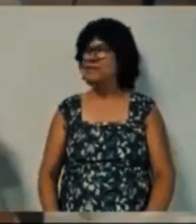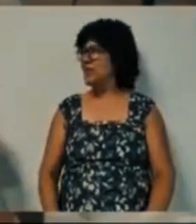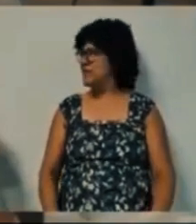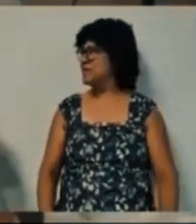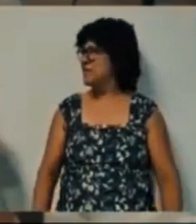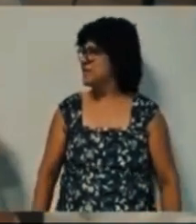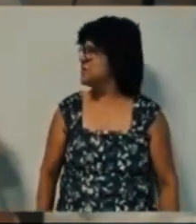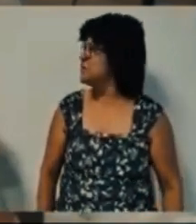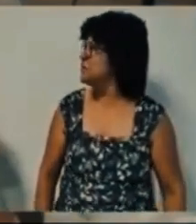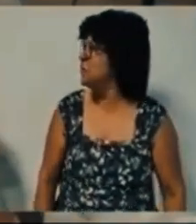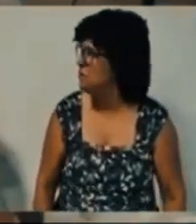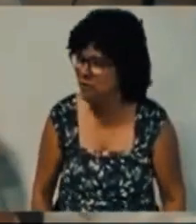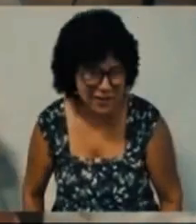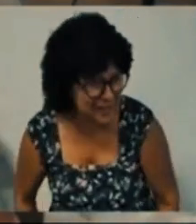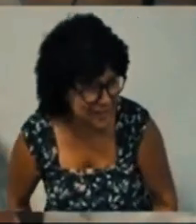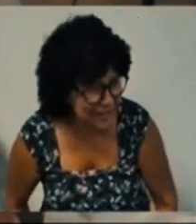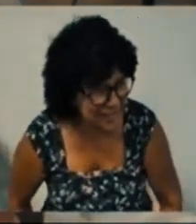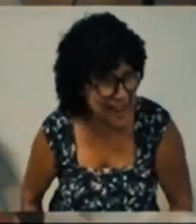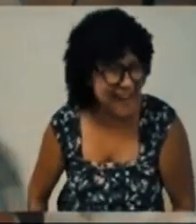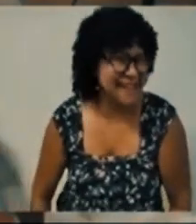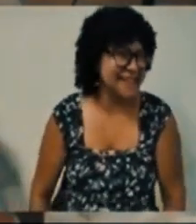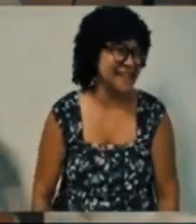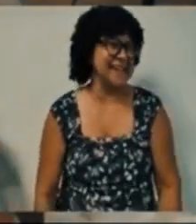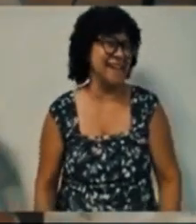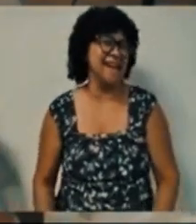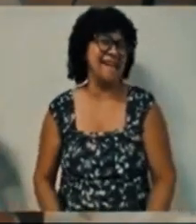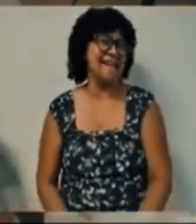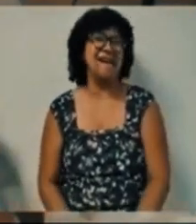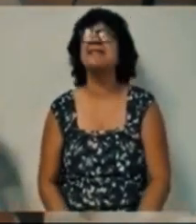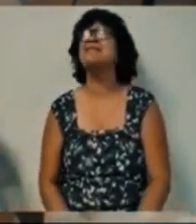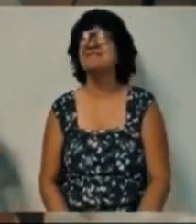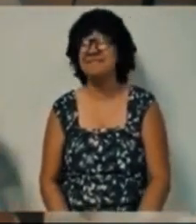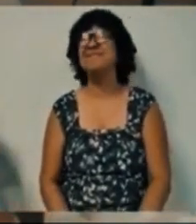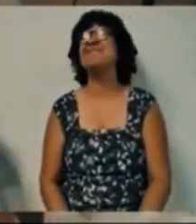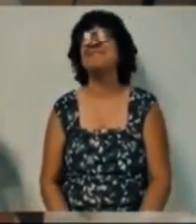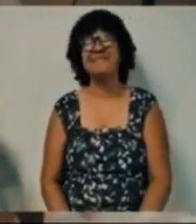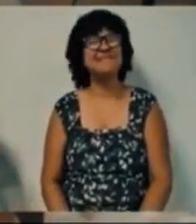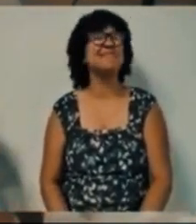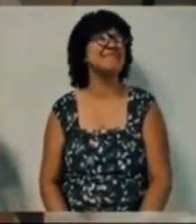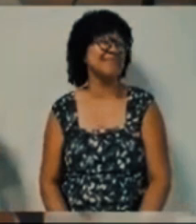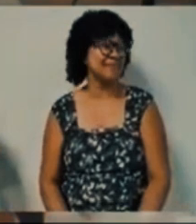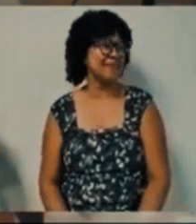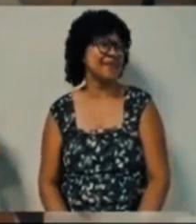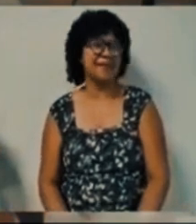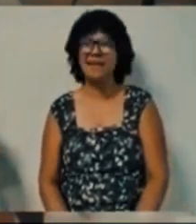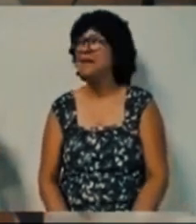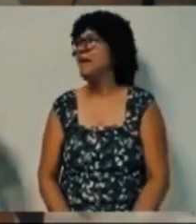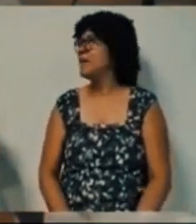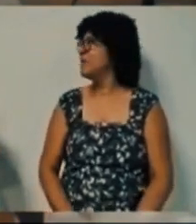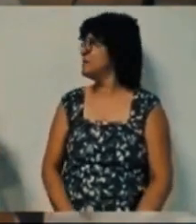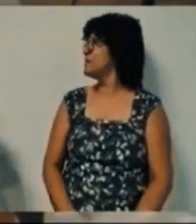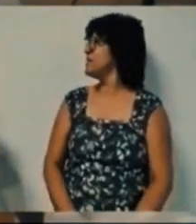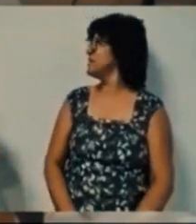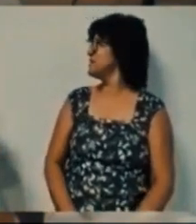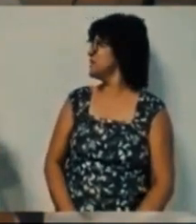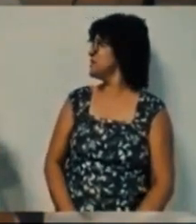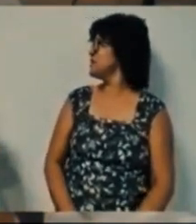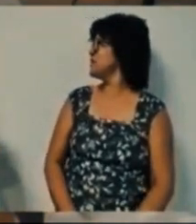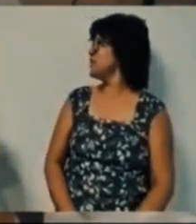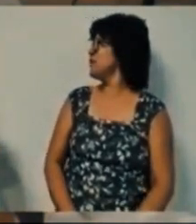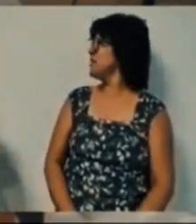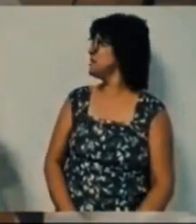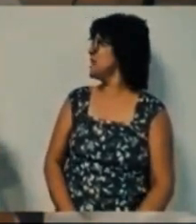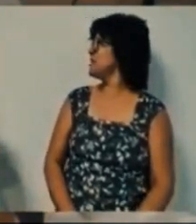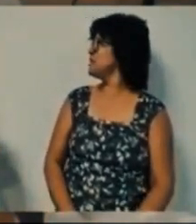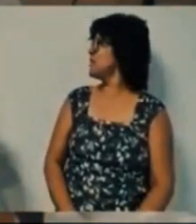no Senhor. Mais uma vez, muito obrigado, meu pastor, pela oportunidade do Senhor nos dar a confiança